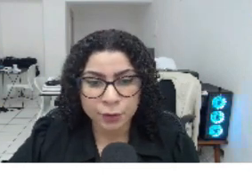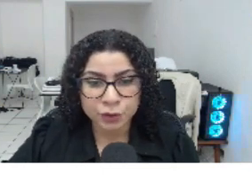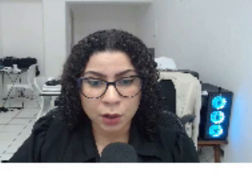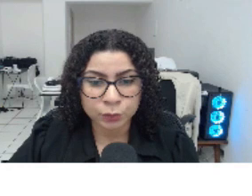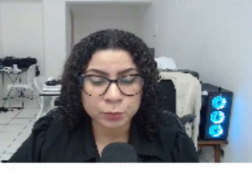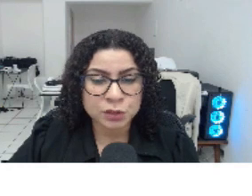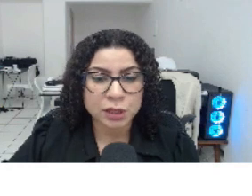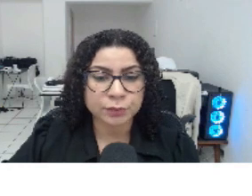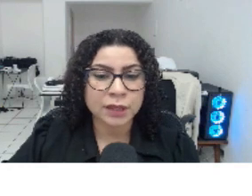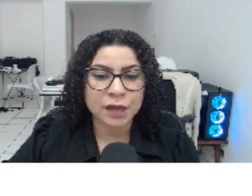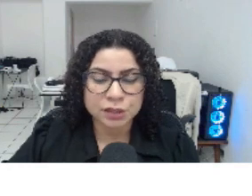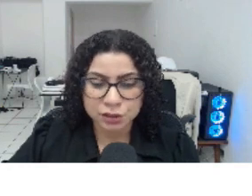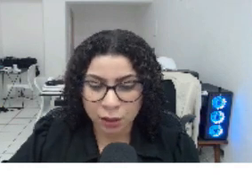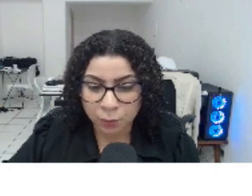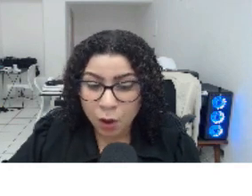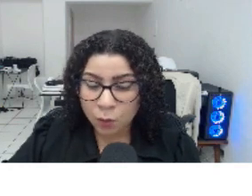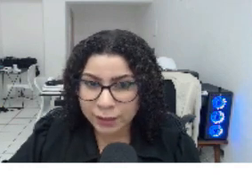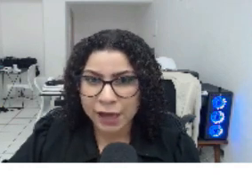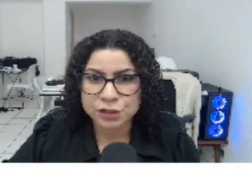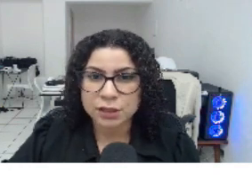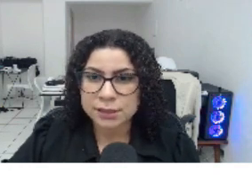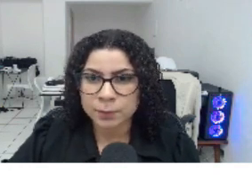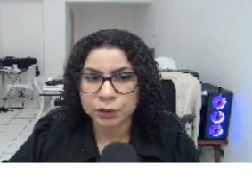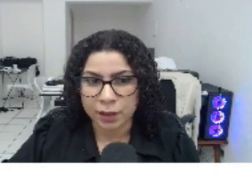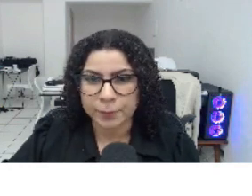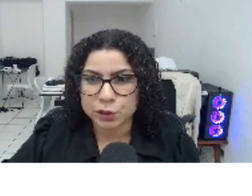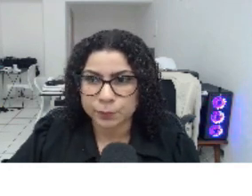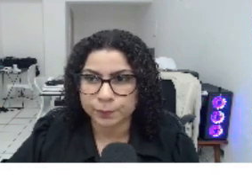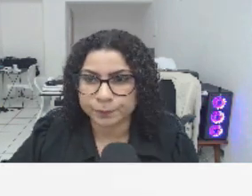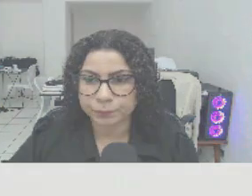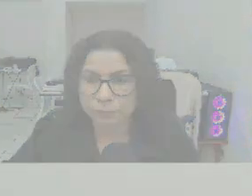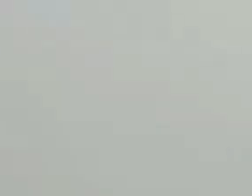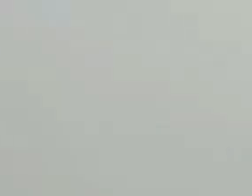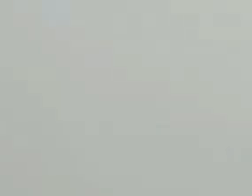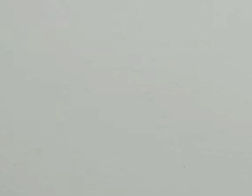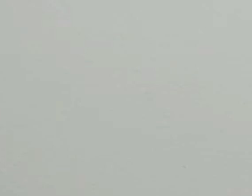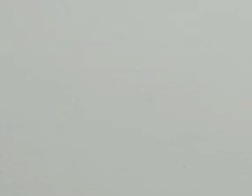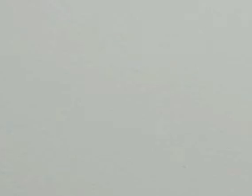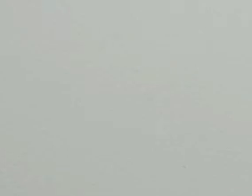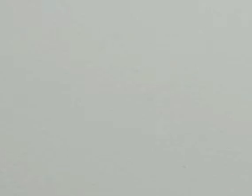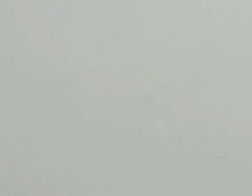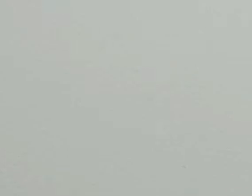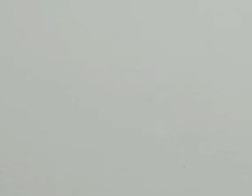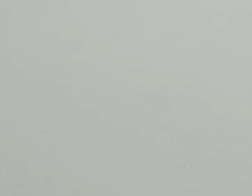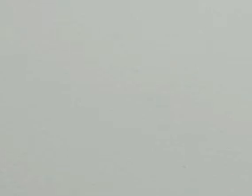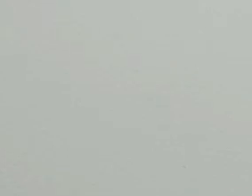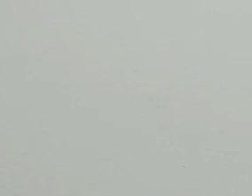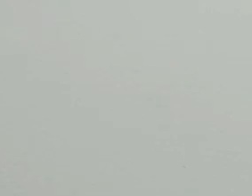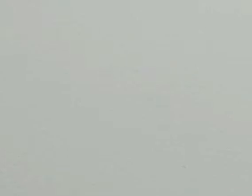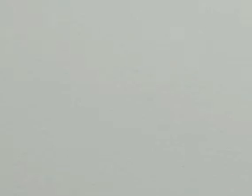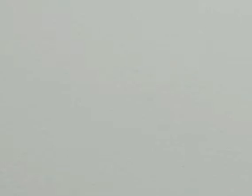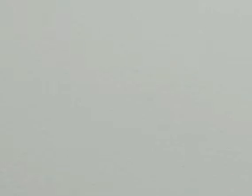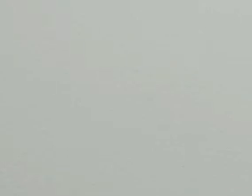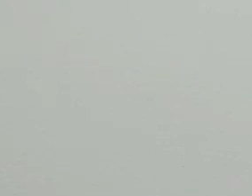alinhados em reunião no Ministério da Gestão com Haddad e Simone Tebet. Muito bem. Nós temos várias